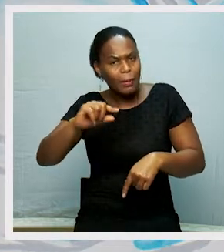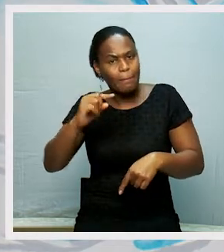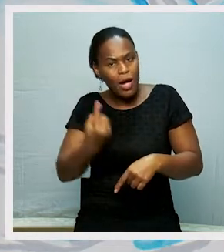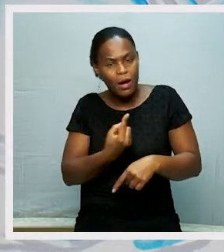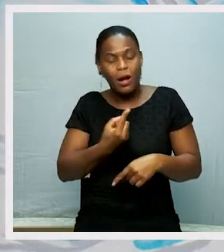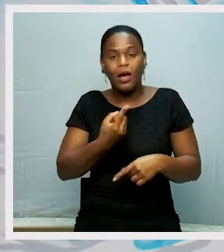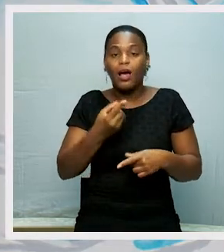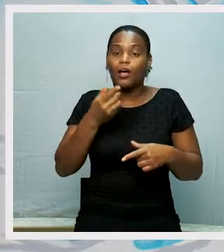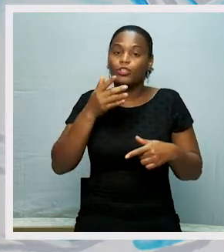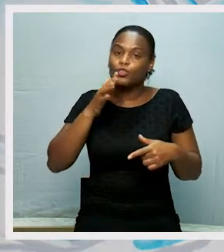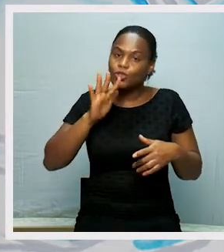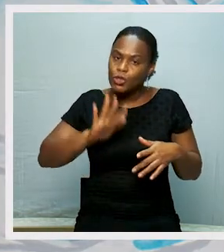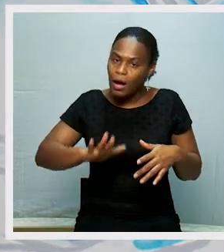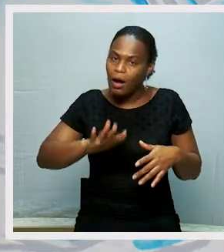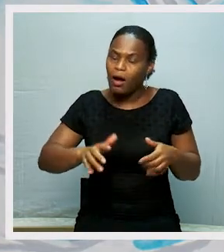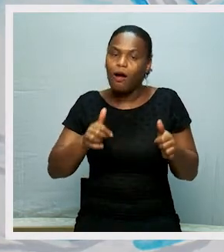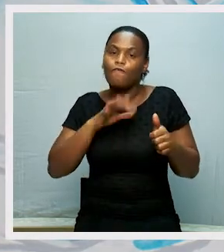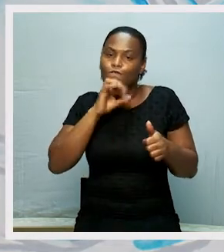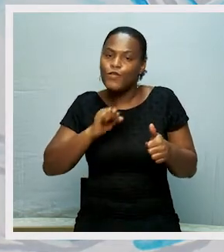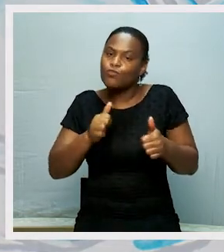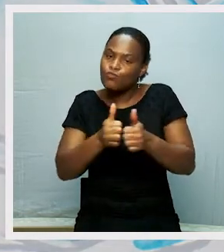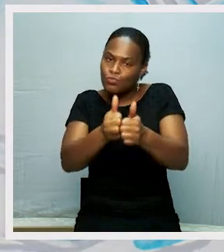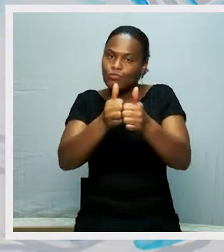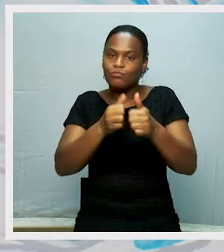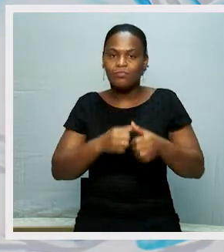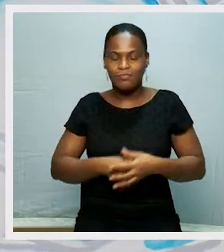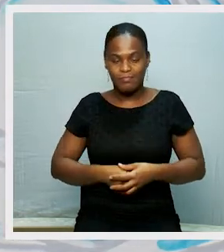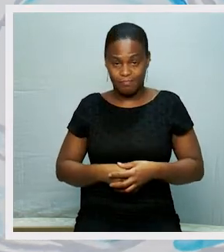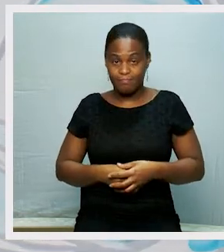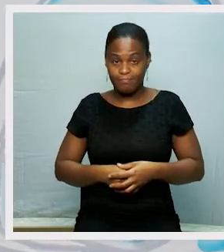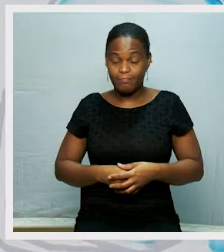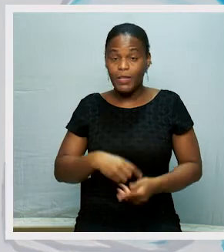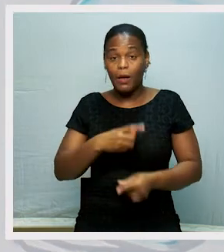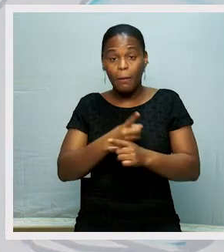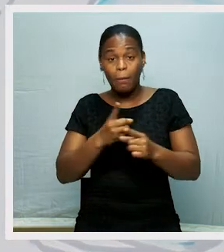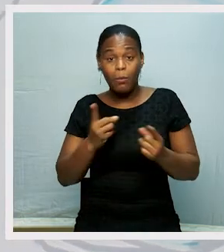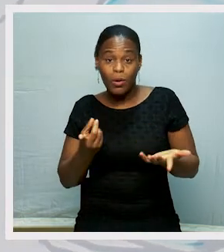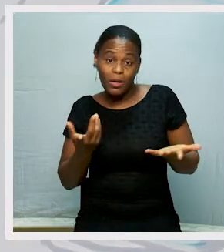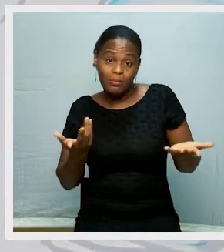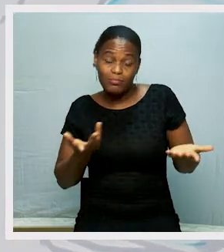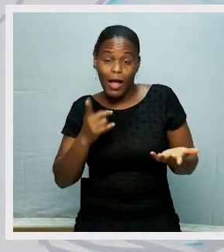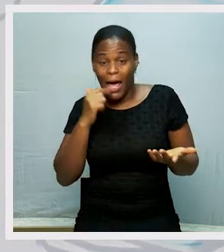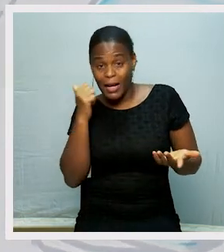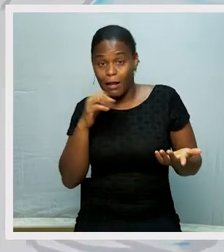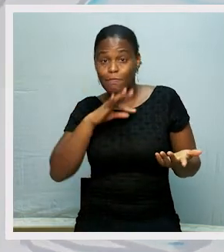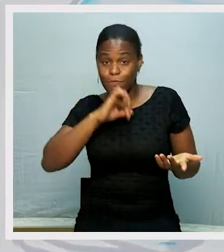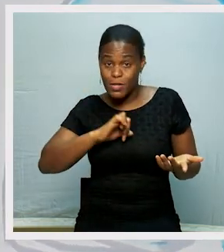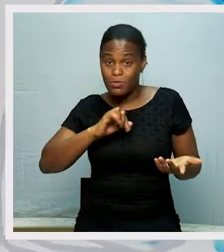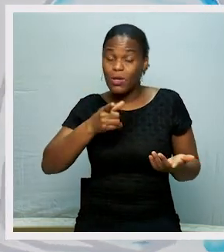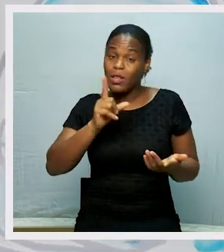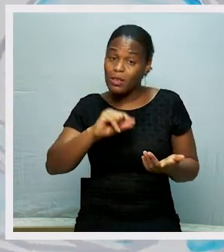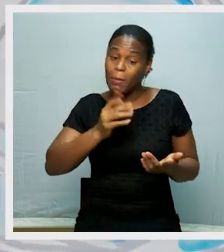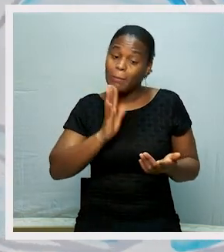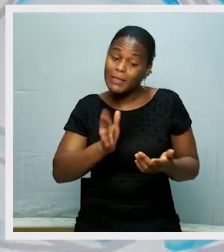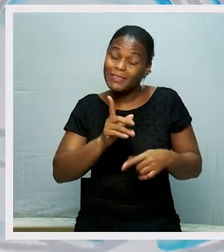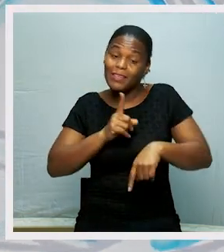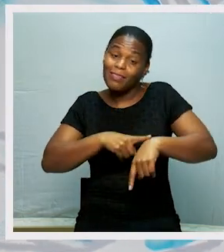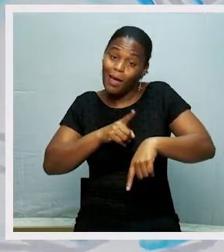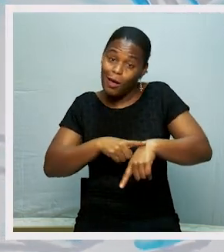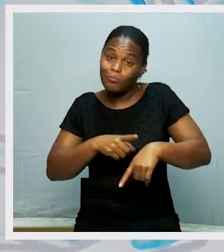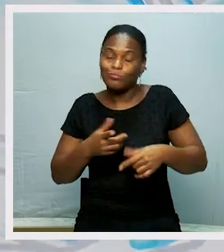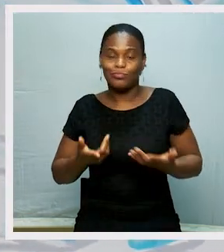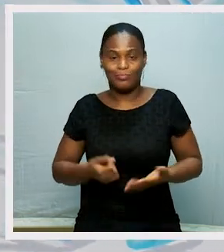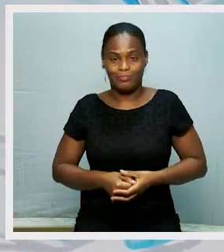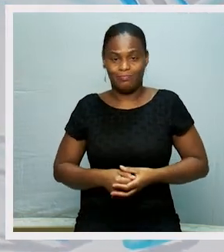tempinho para estarmos com os nossos filhos, porque eles também precisam de